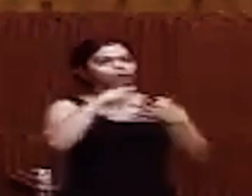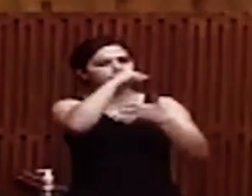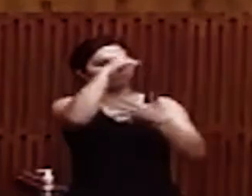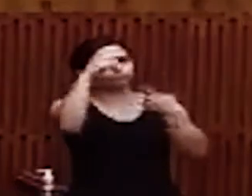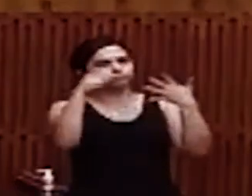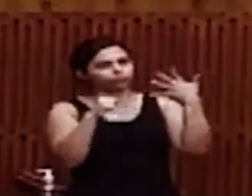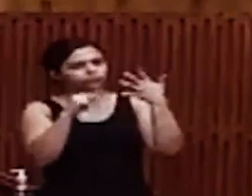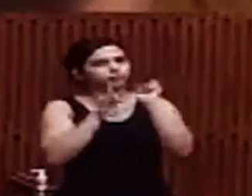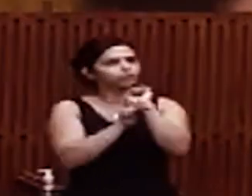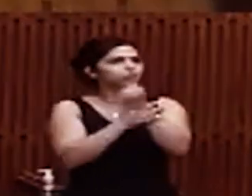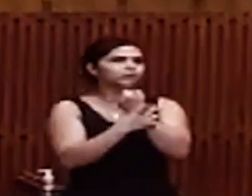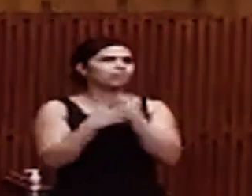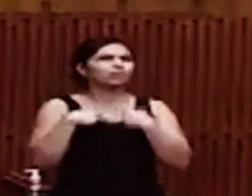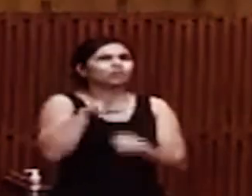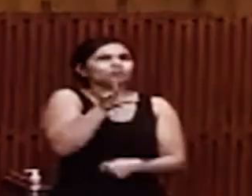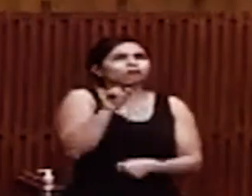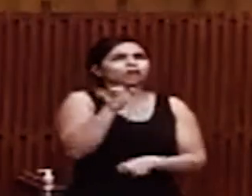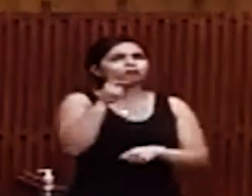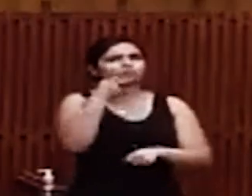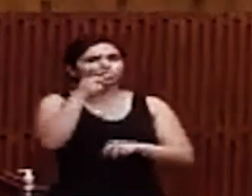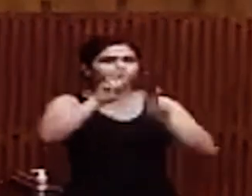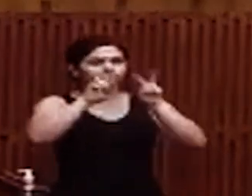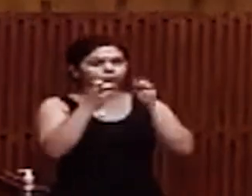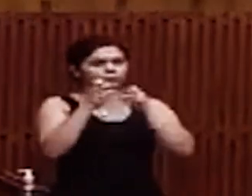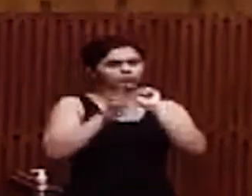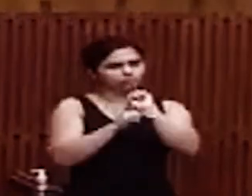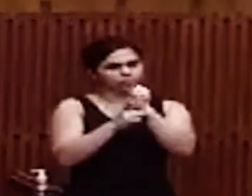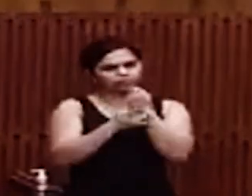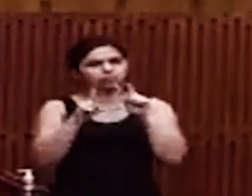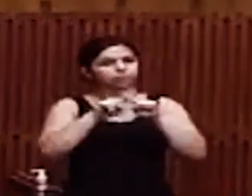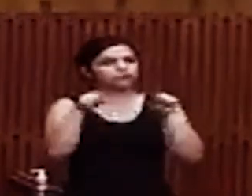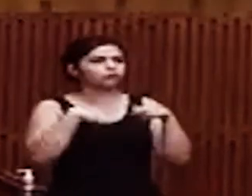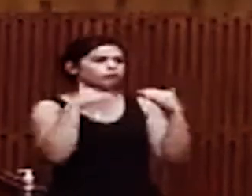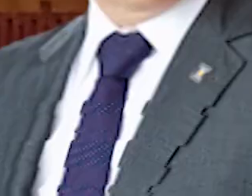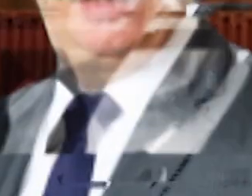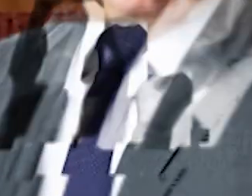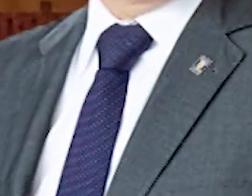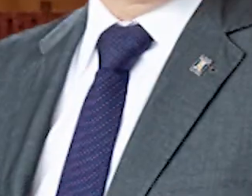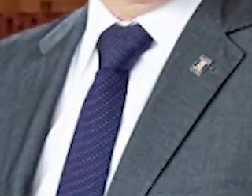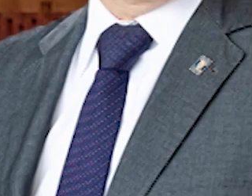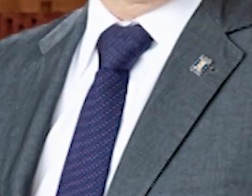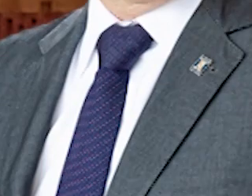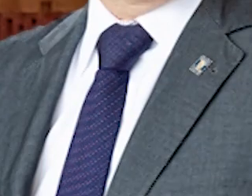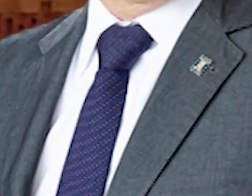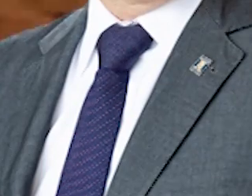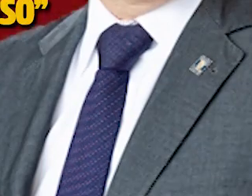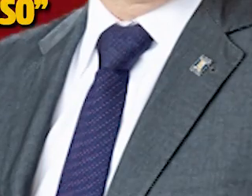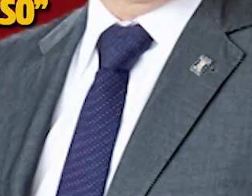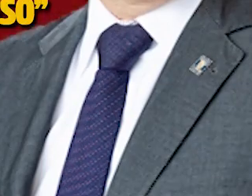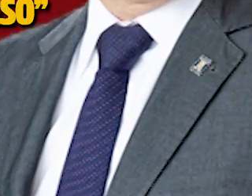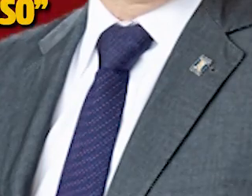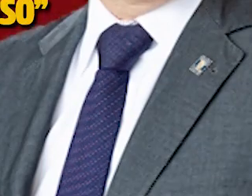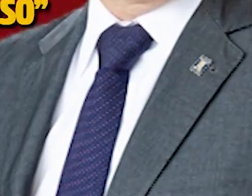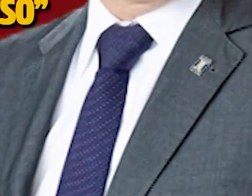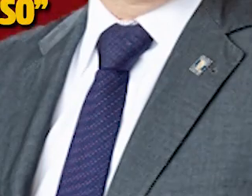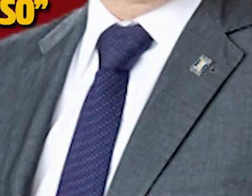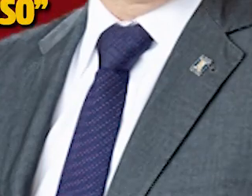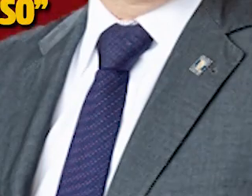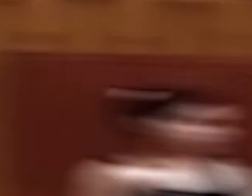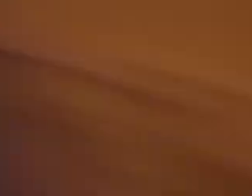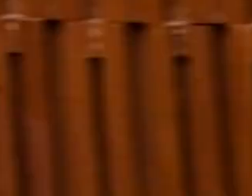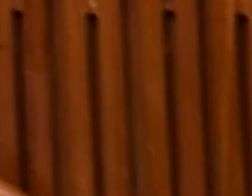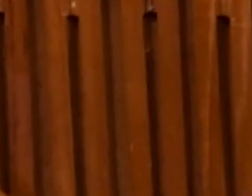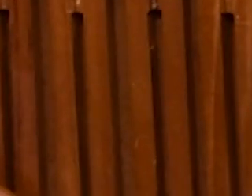não ia abordar segurança hoje, mas eu concordo com o nosso querido vereador, coronel Edson Sardano. Bandido bom é